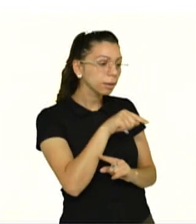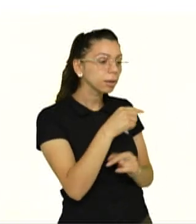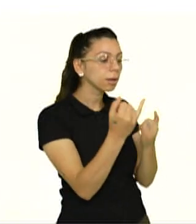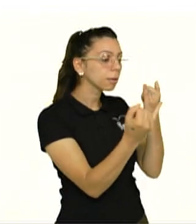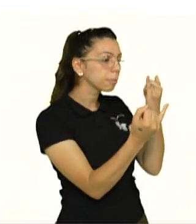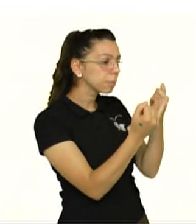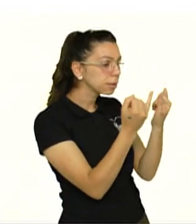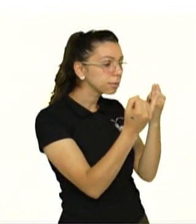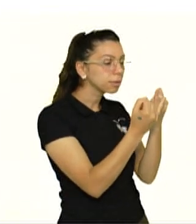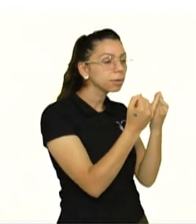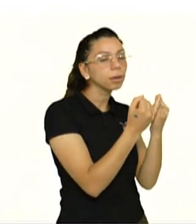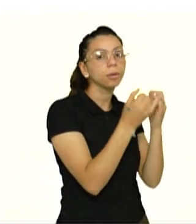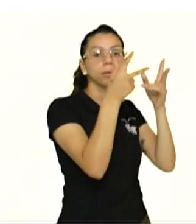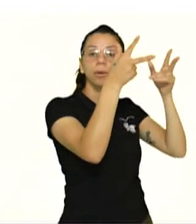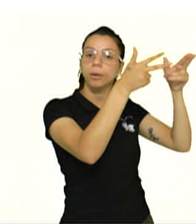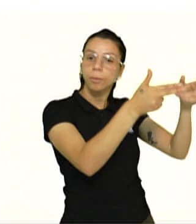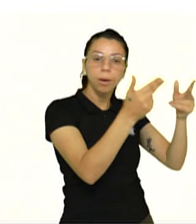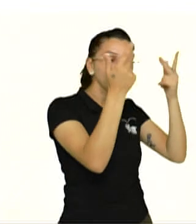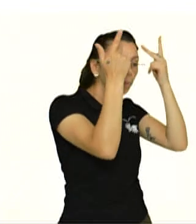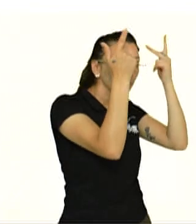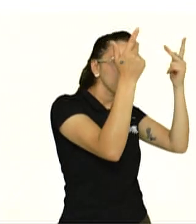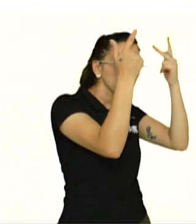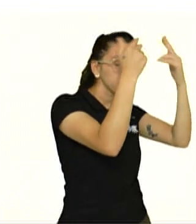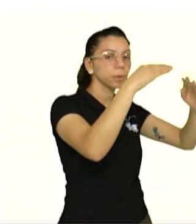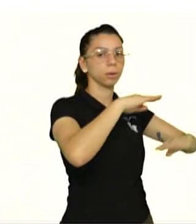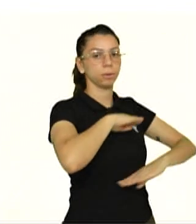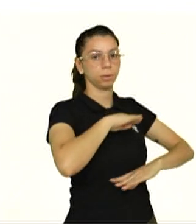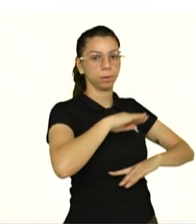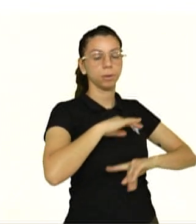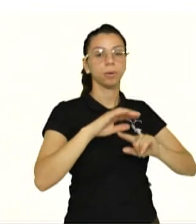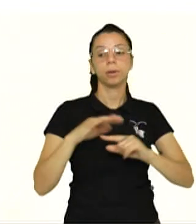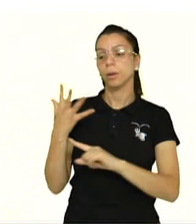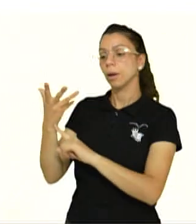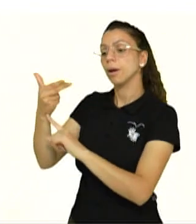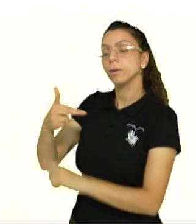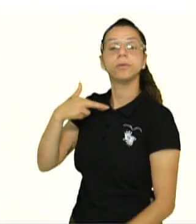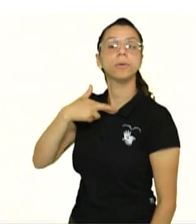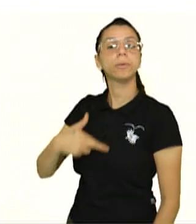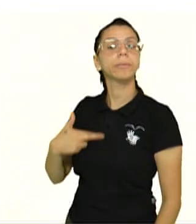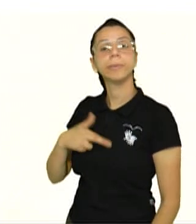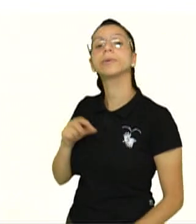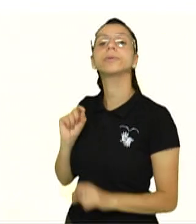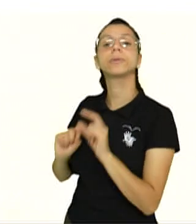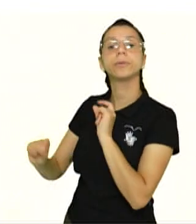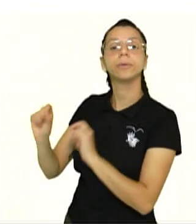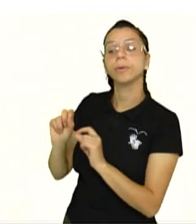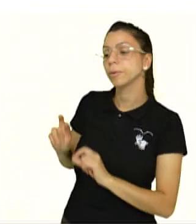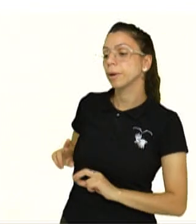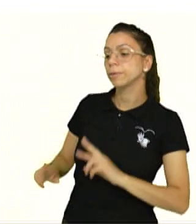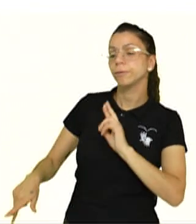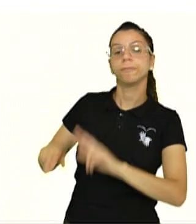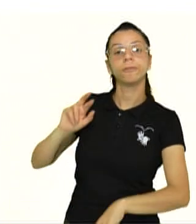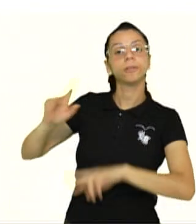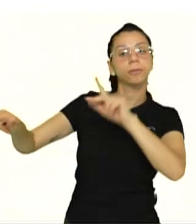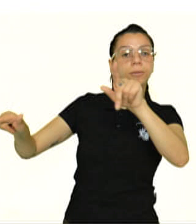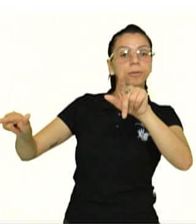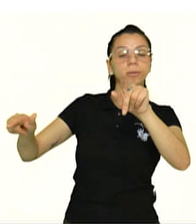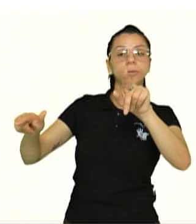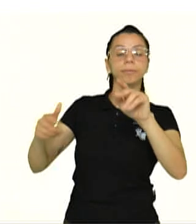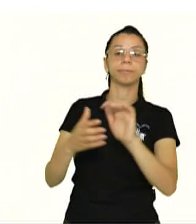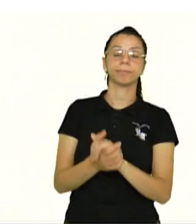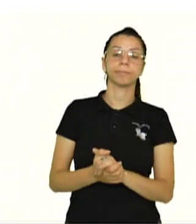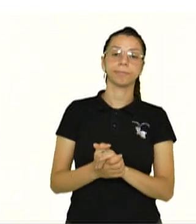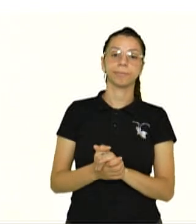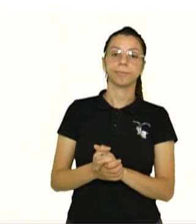que é comum em todas as situações, né? Já a arte romântica, ela privilegia a diferença,